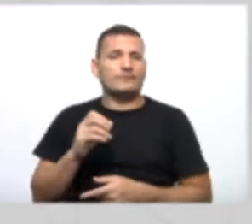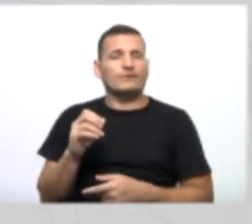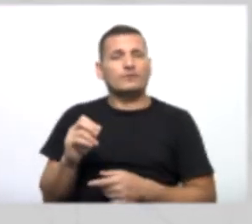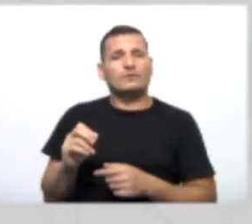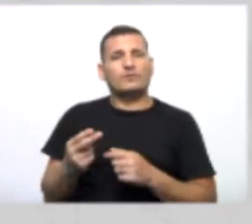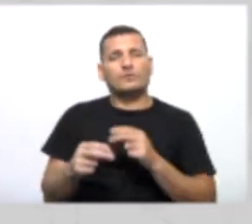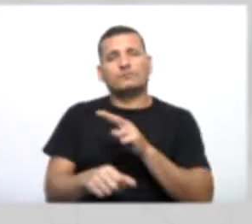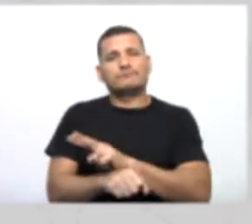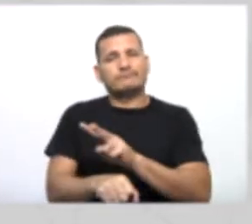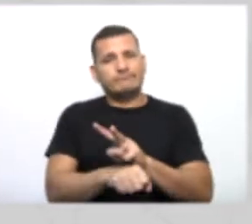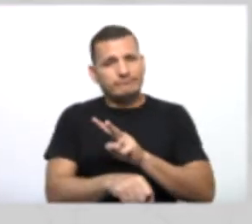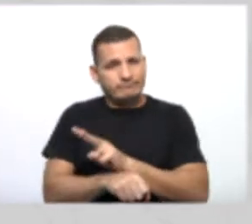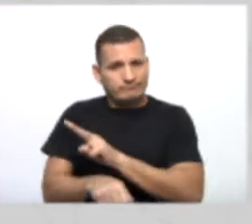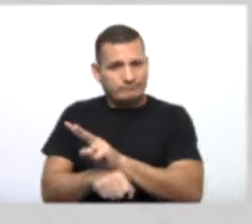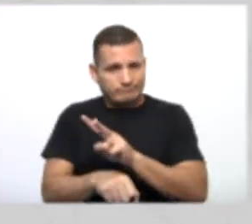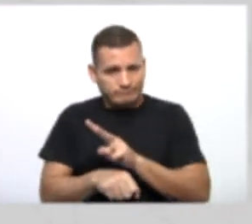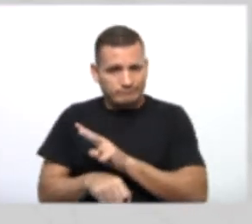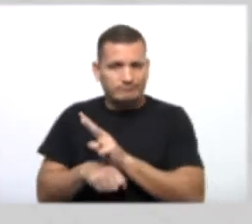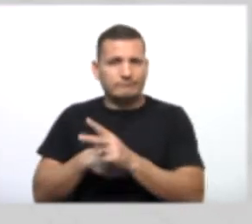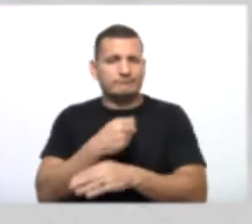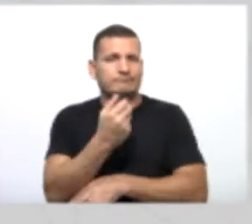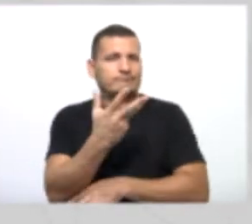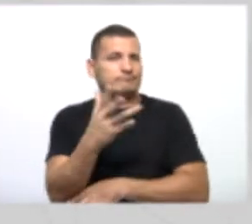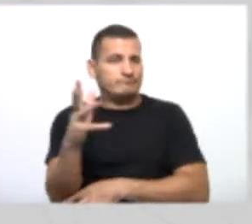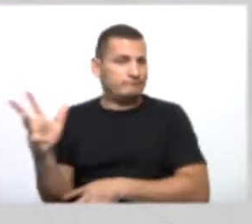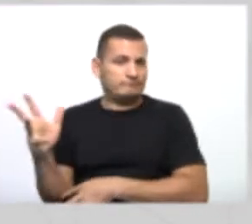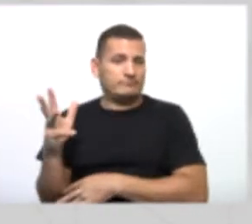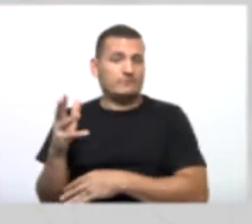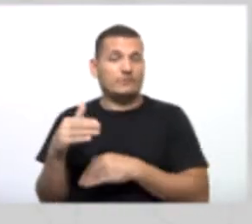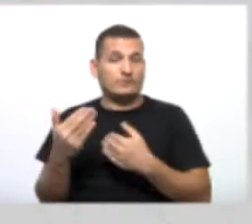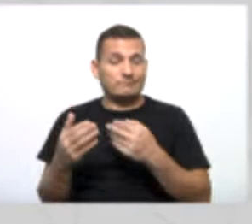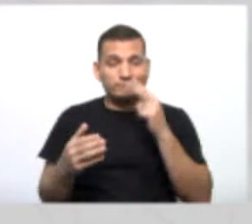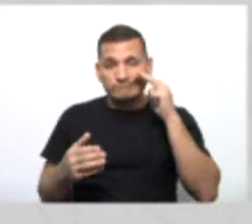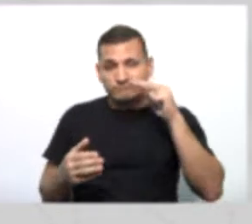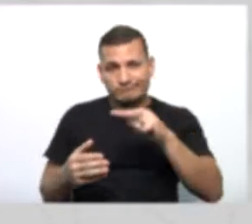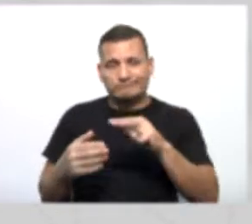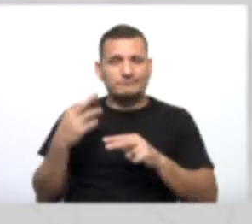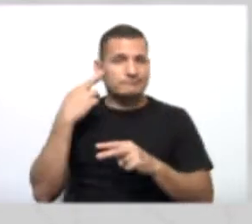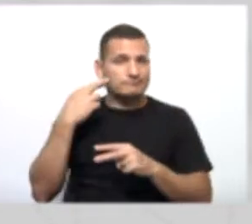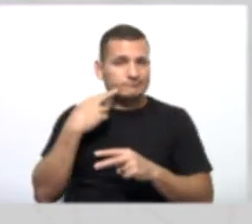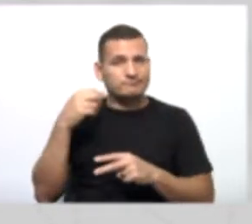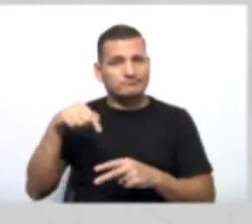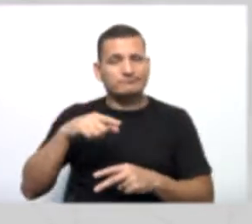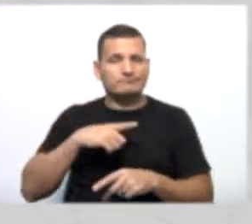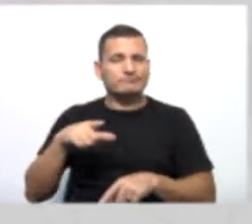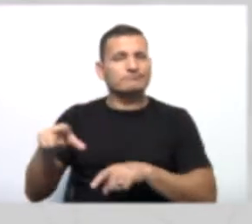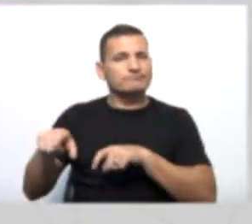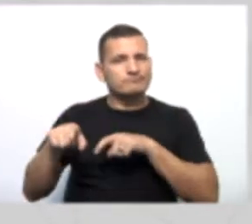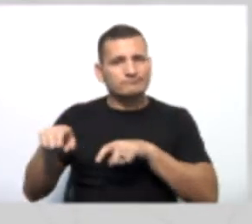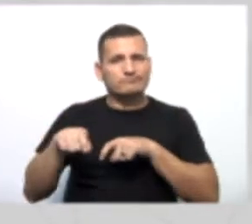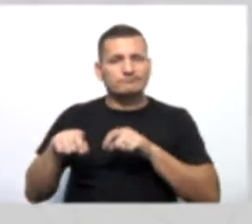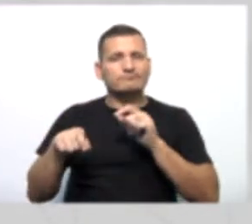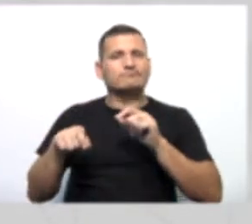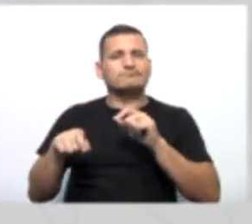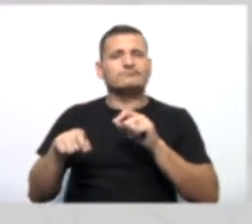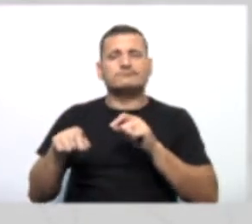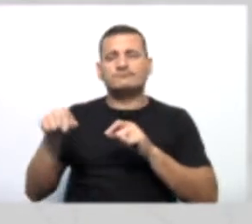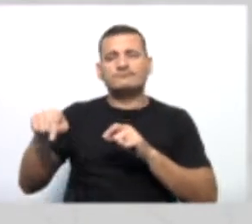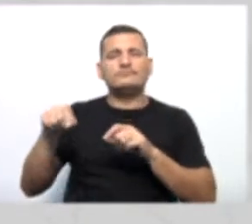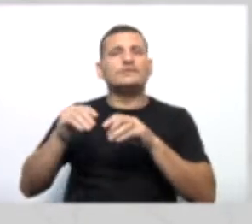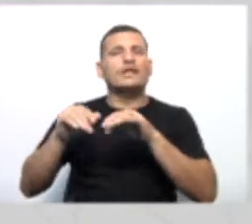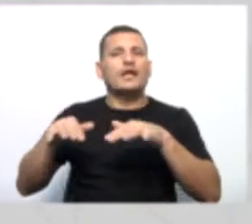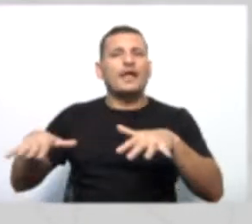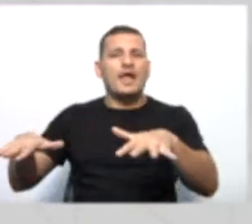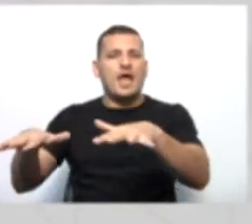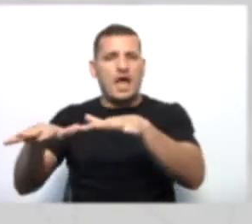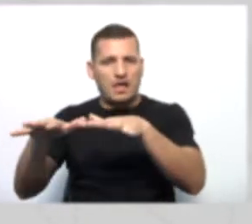preservação da natureza, como é o caso, que nós vemos muito aqui no nosso estado, do agricultor, que tira da terra o alimento que